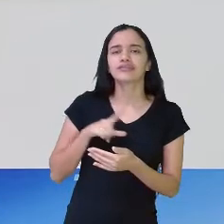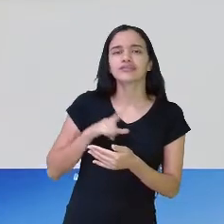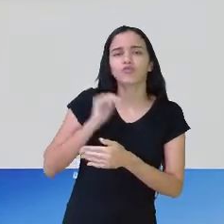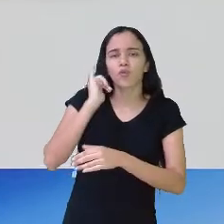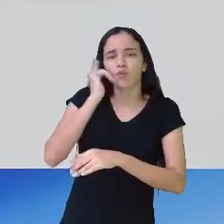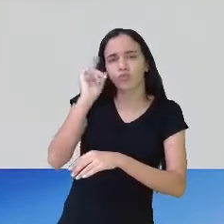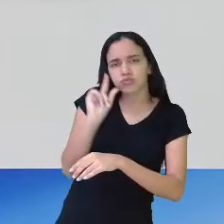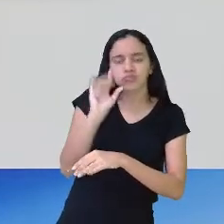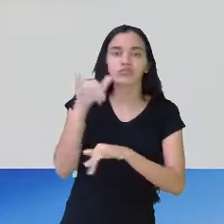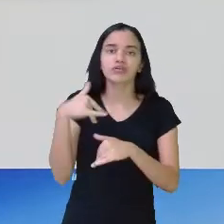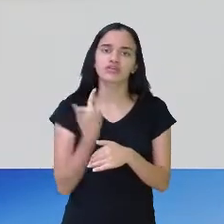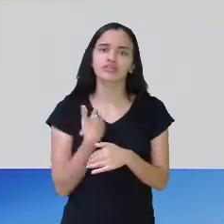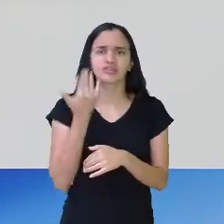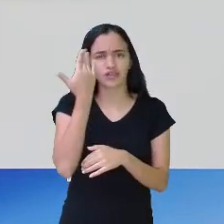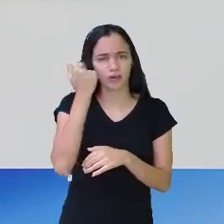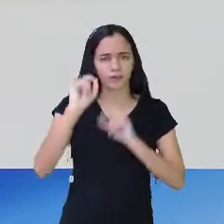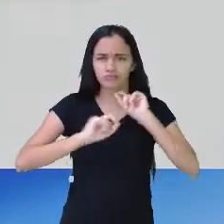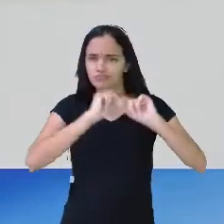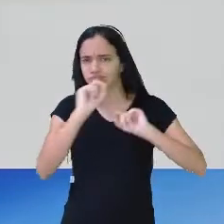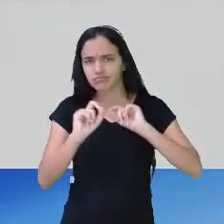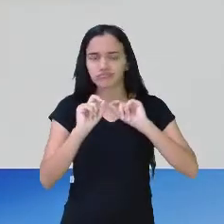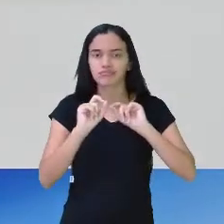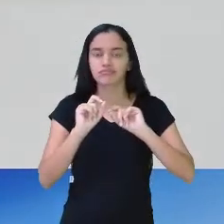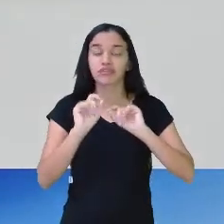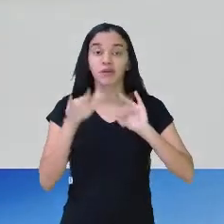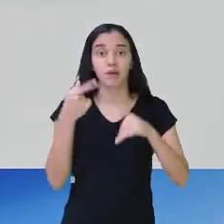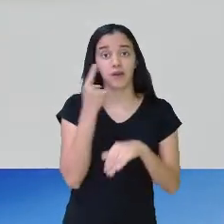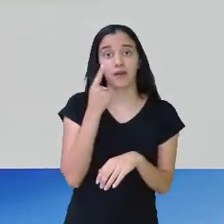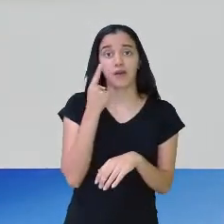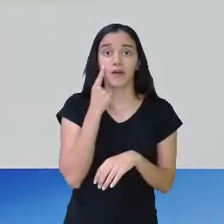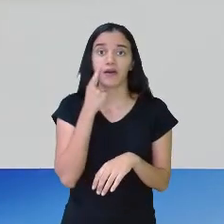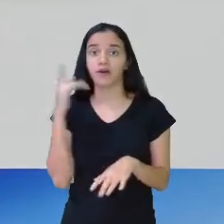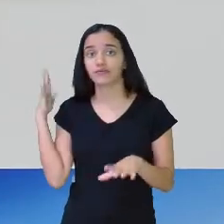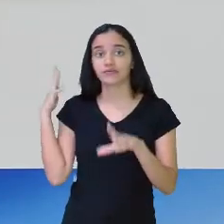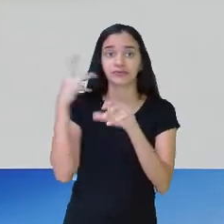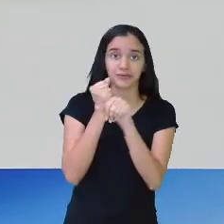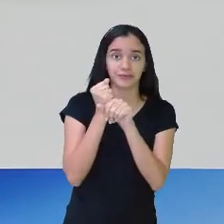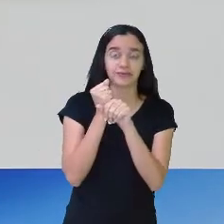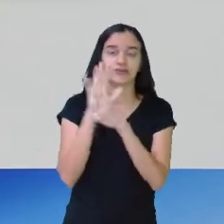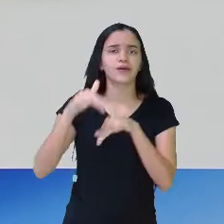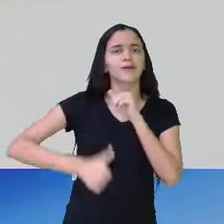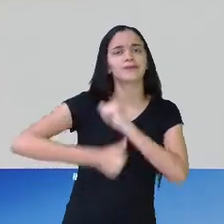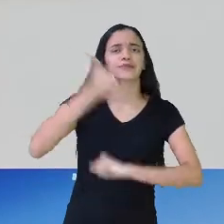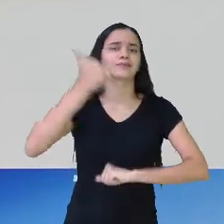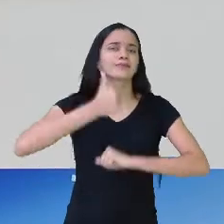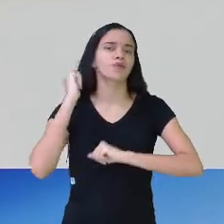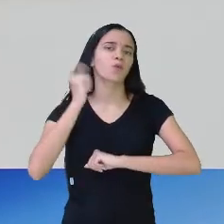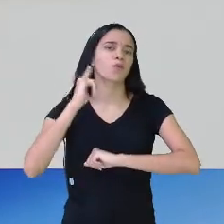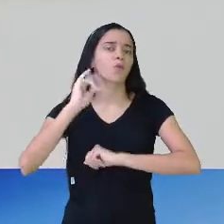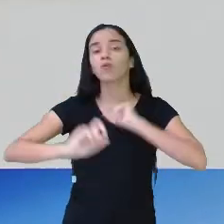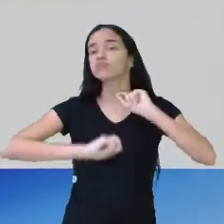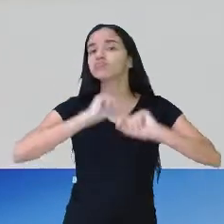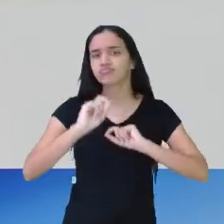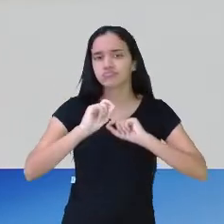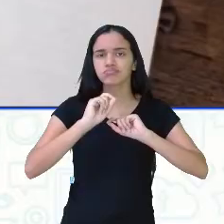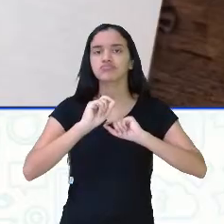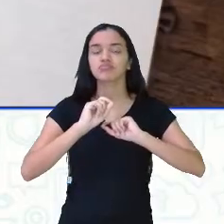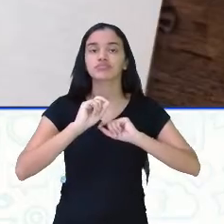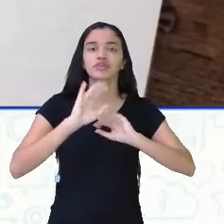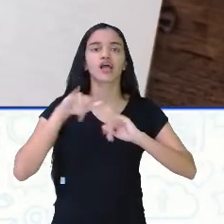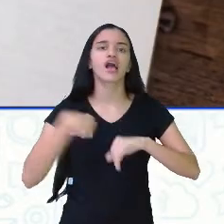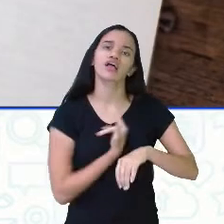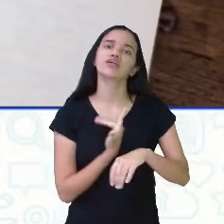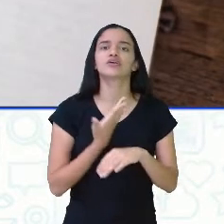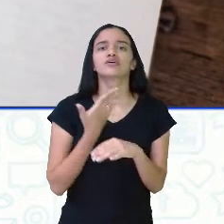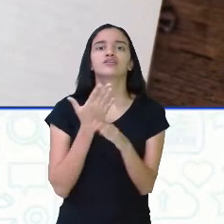conto. Mas a gente sabe o que é mini conto? Vamos revisar primeiro o que é conto. Então, o que é conto? Porque a gente